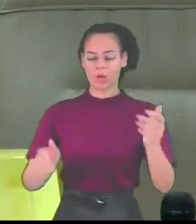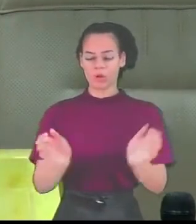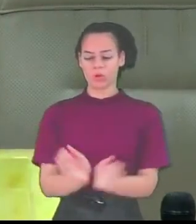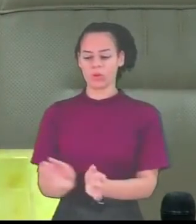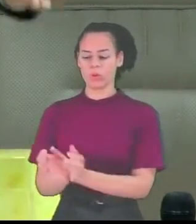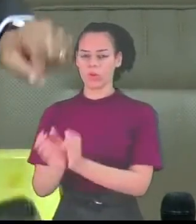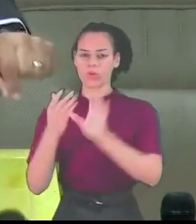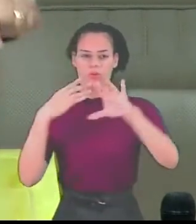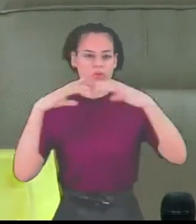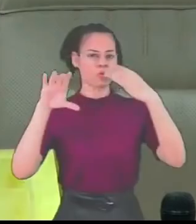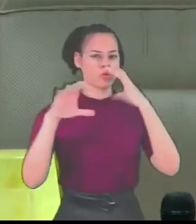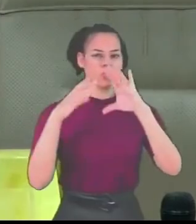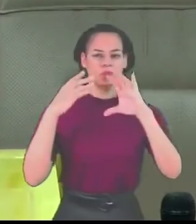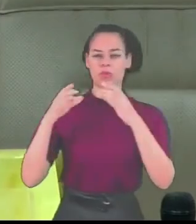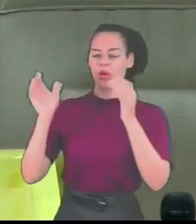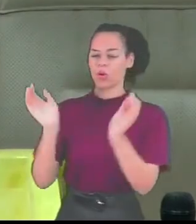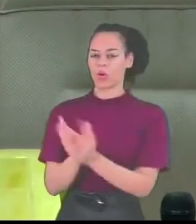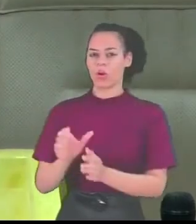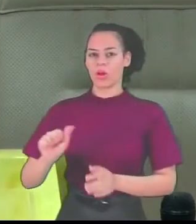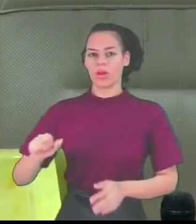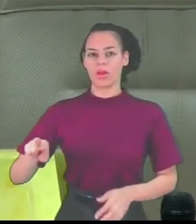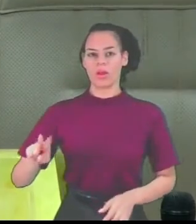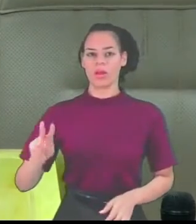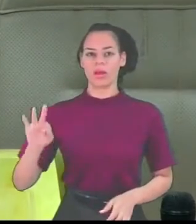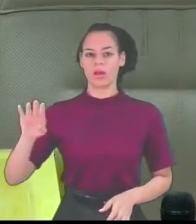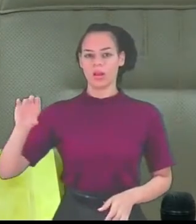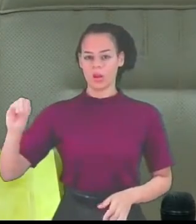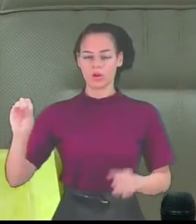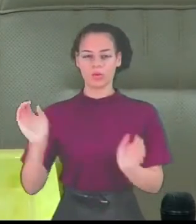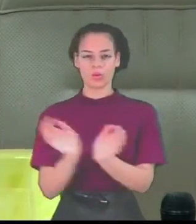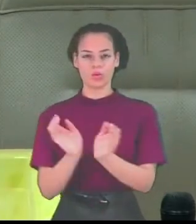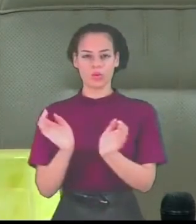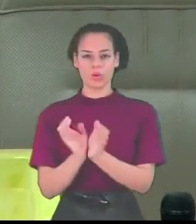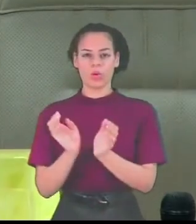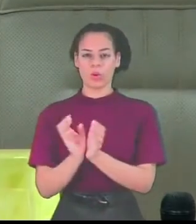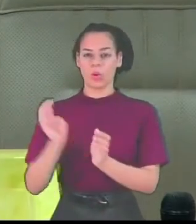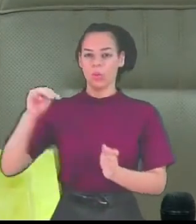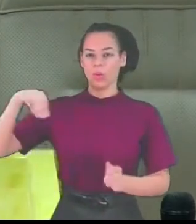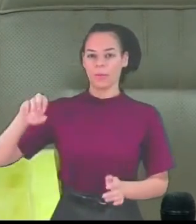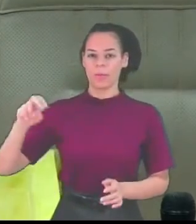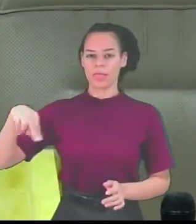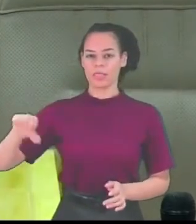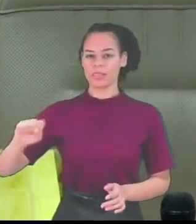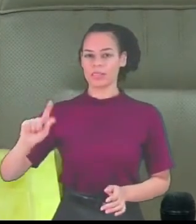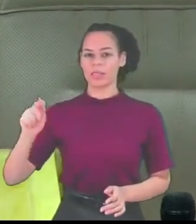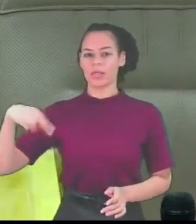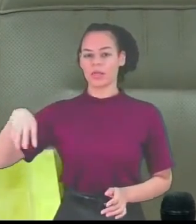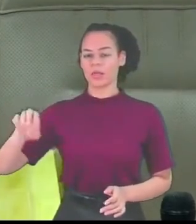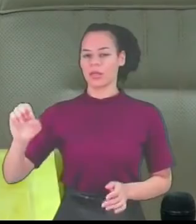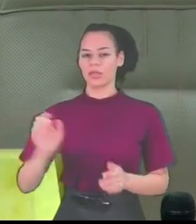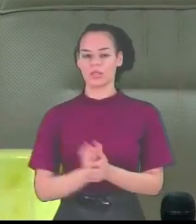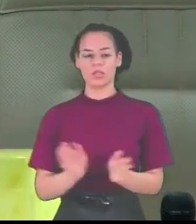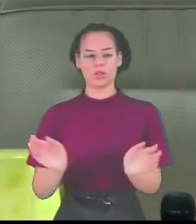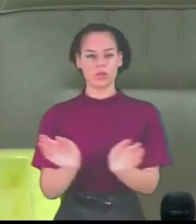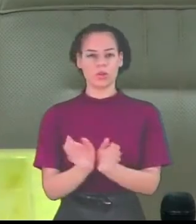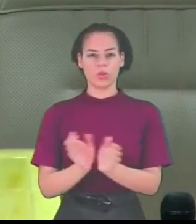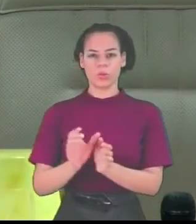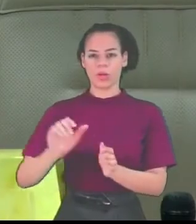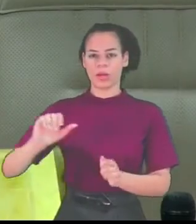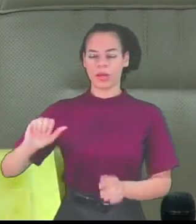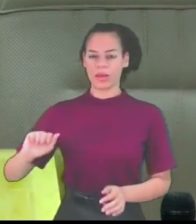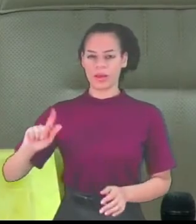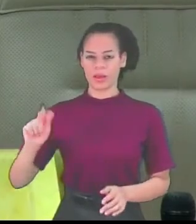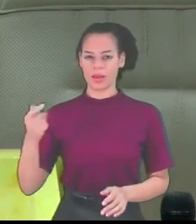no alto no mensagem no HP pode ter técnica focal